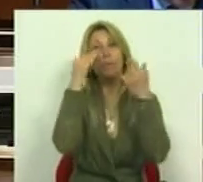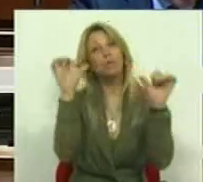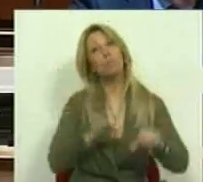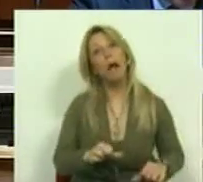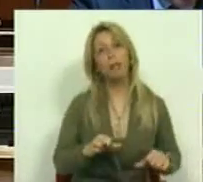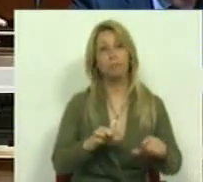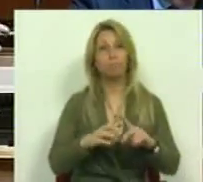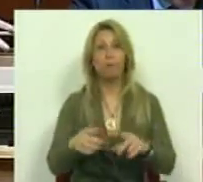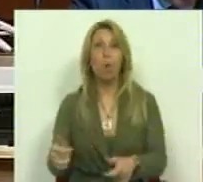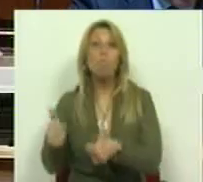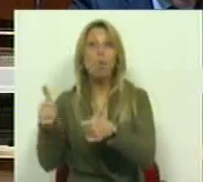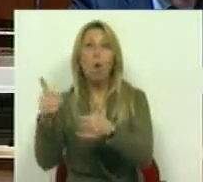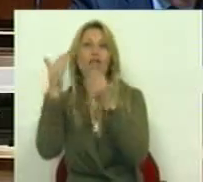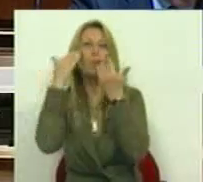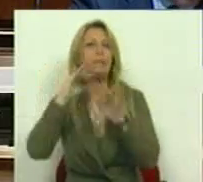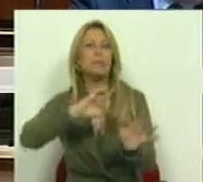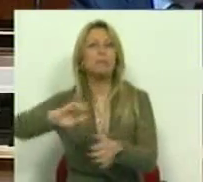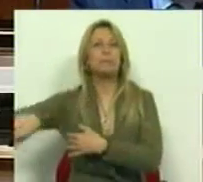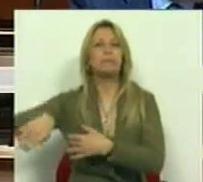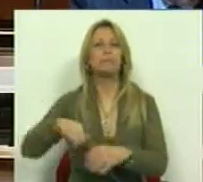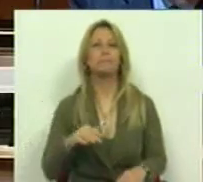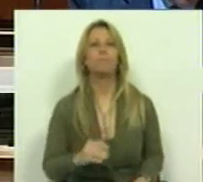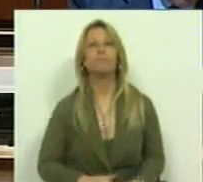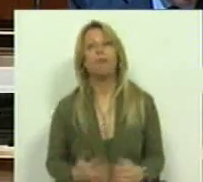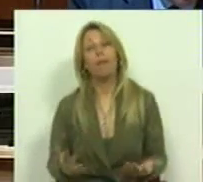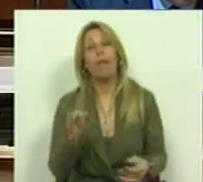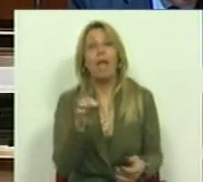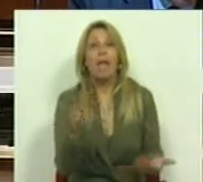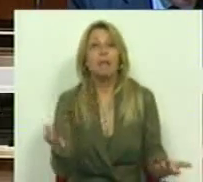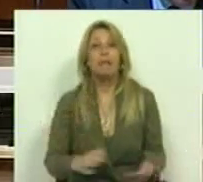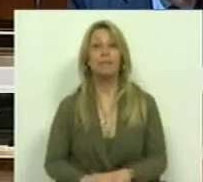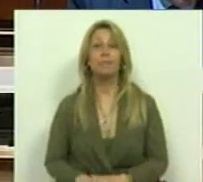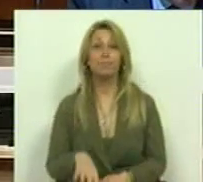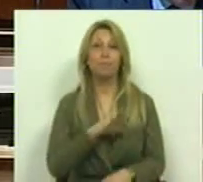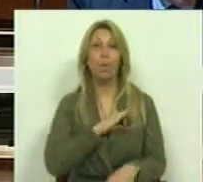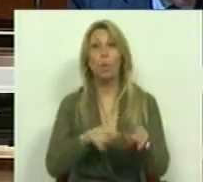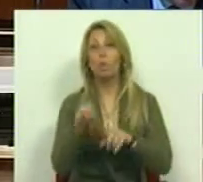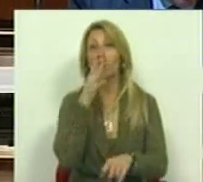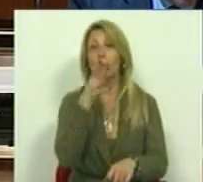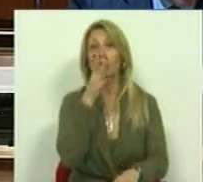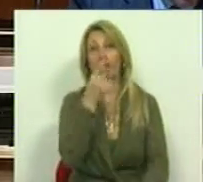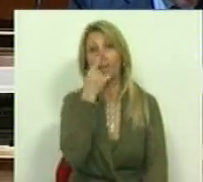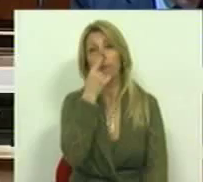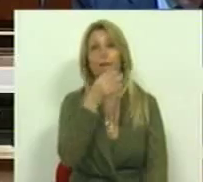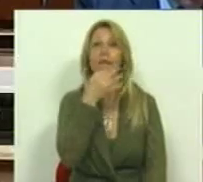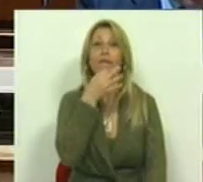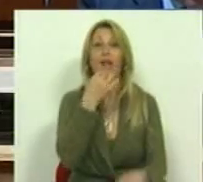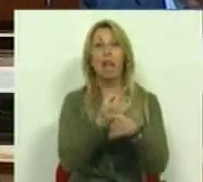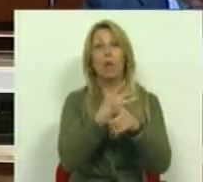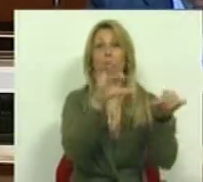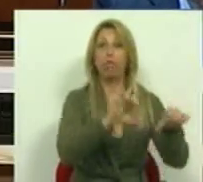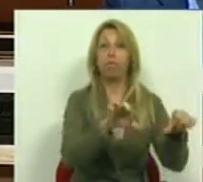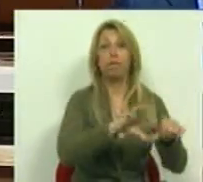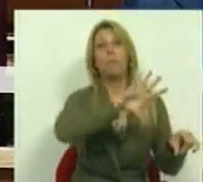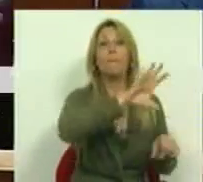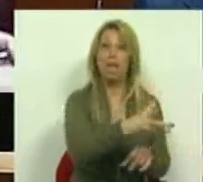notícias. É assim? Pode-se dizer que o Sr. Deputado prefere falar das más notícias para o